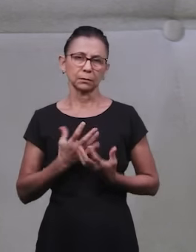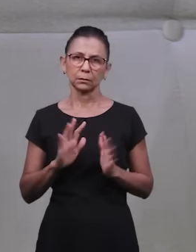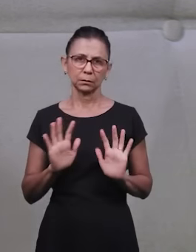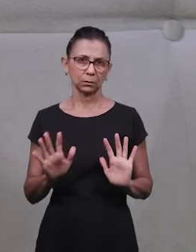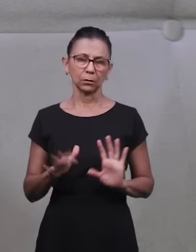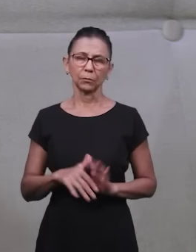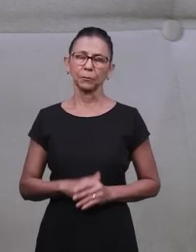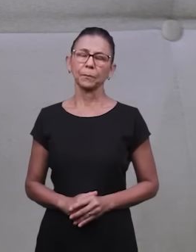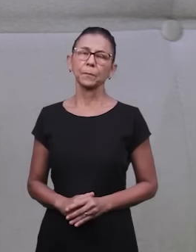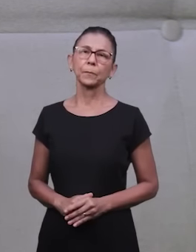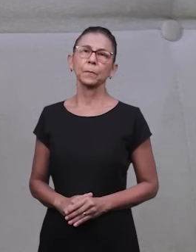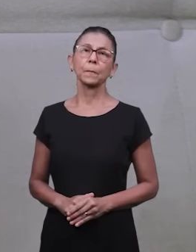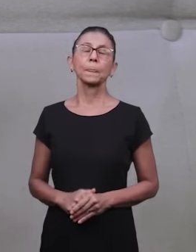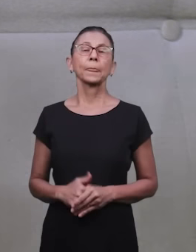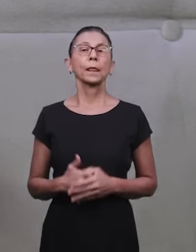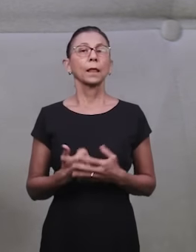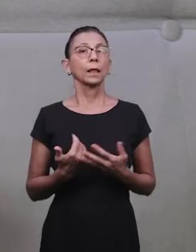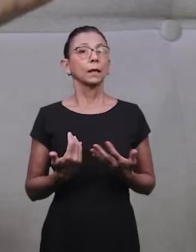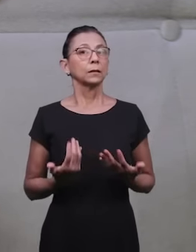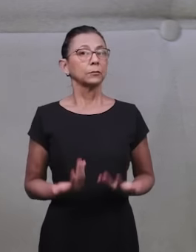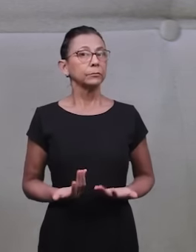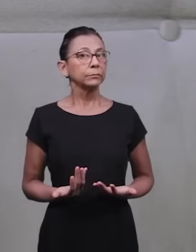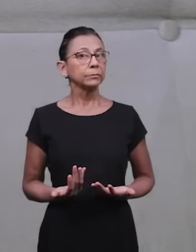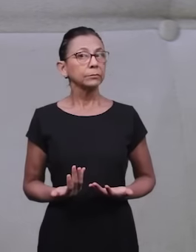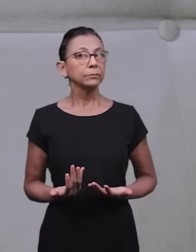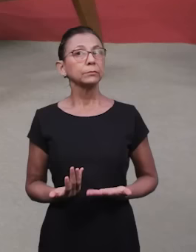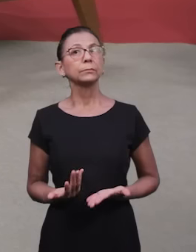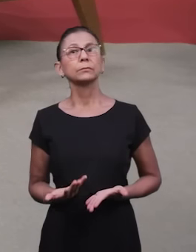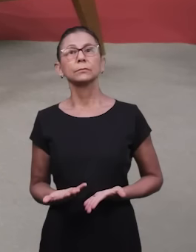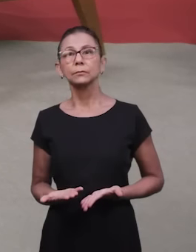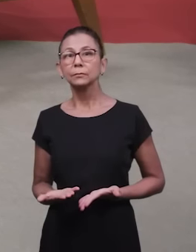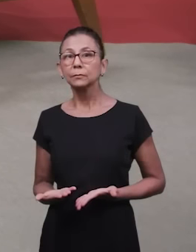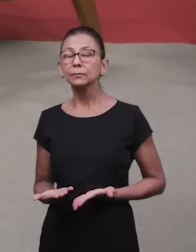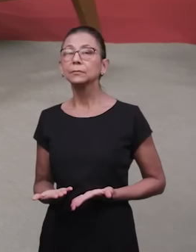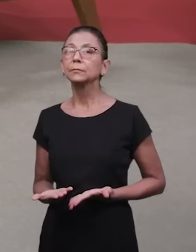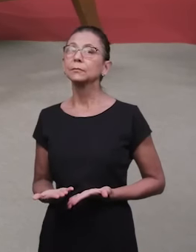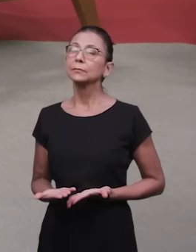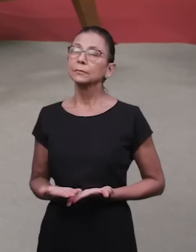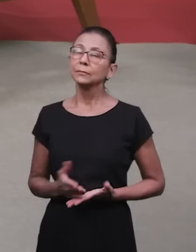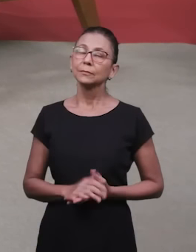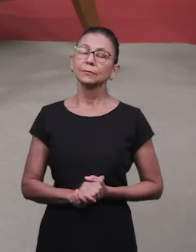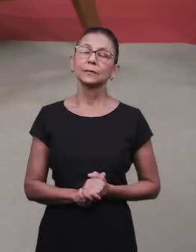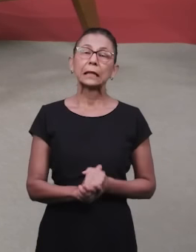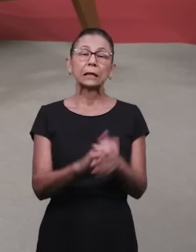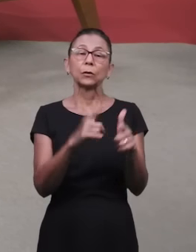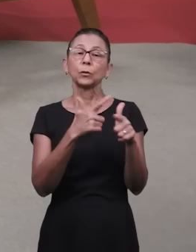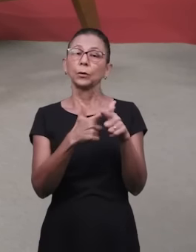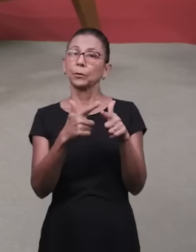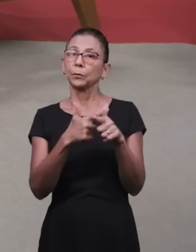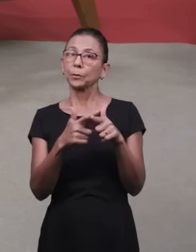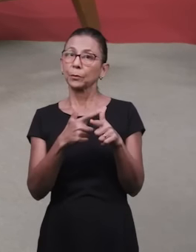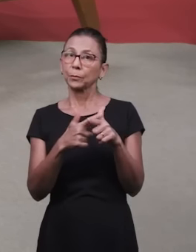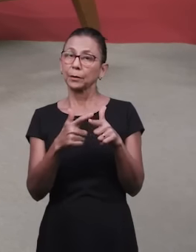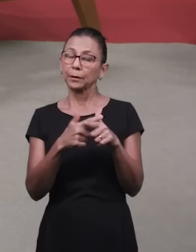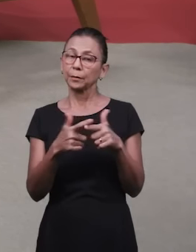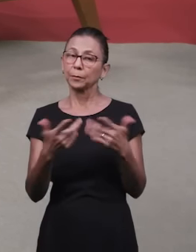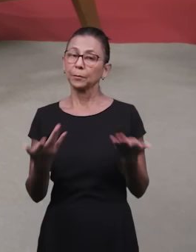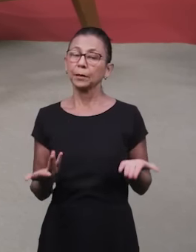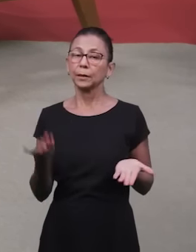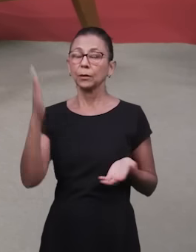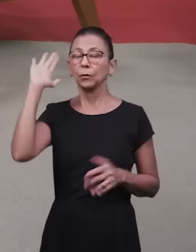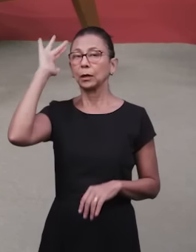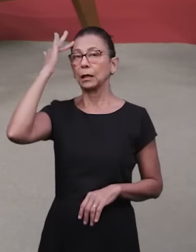Então ele coloca, mas é por isso que é o grande problema da interpretação, entendeu? Daquilo que é